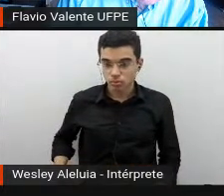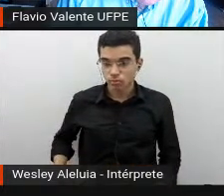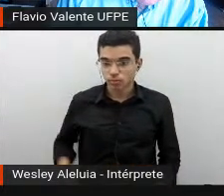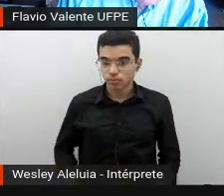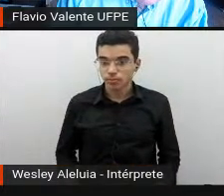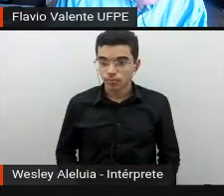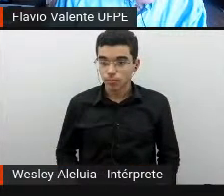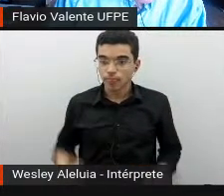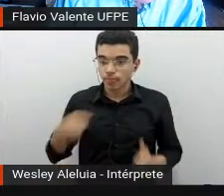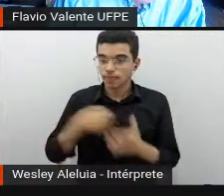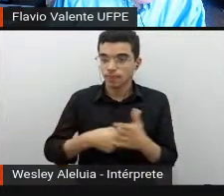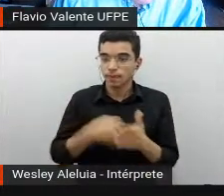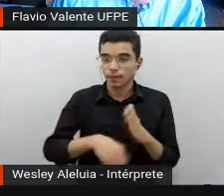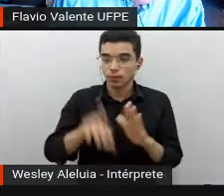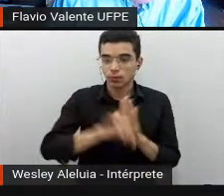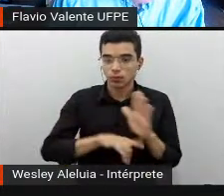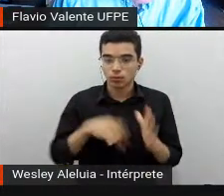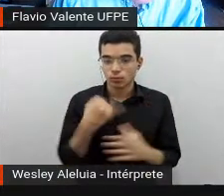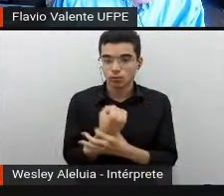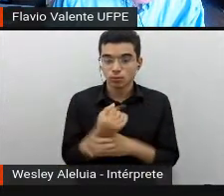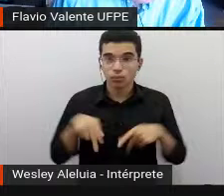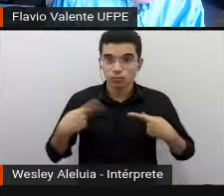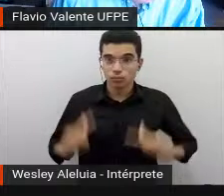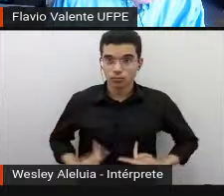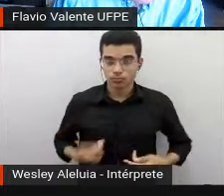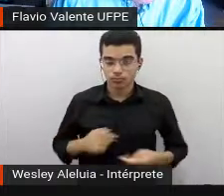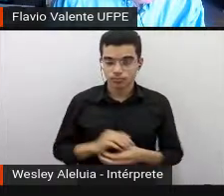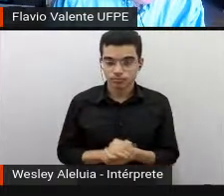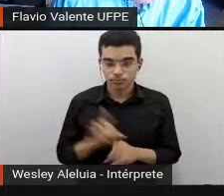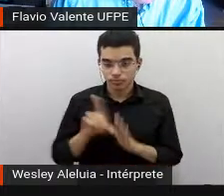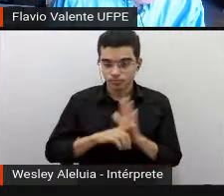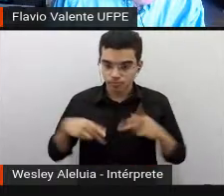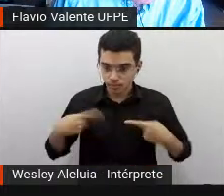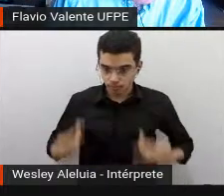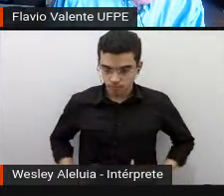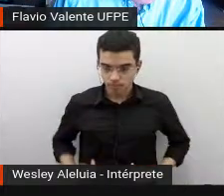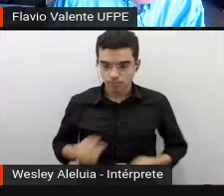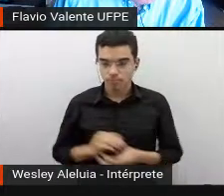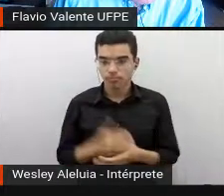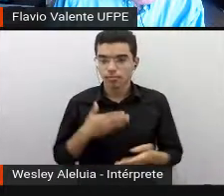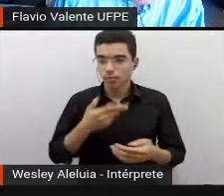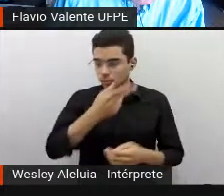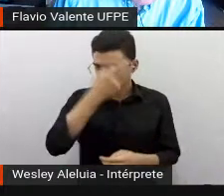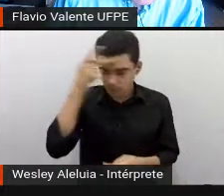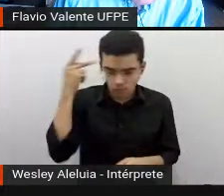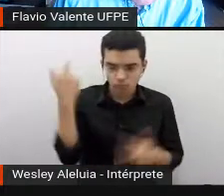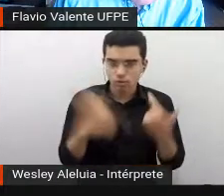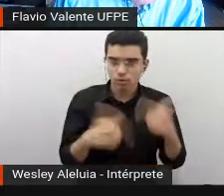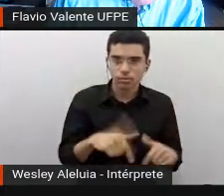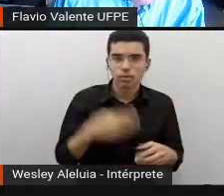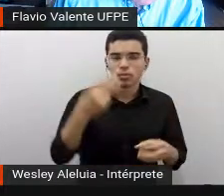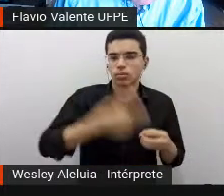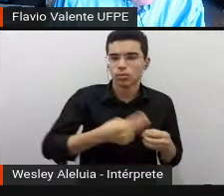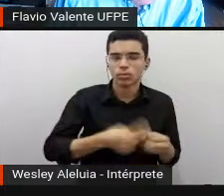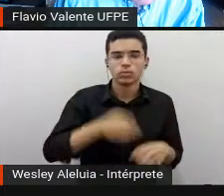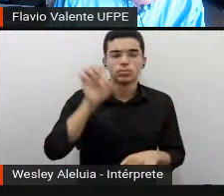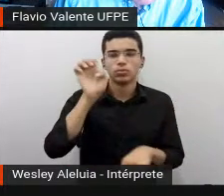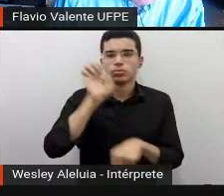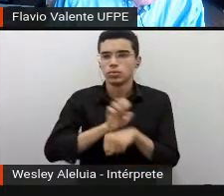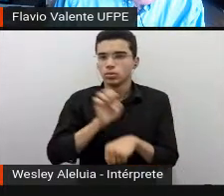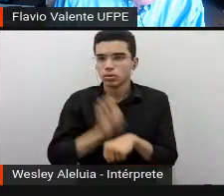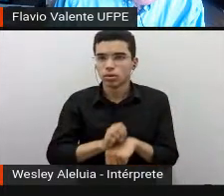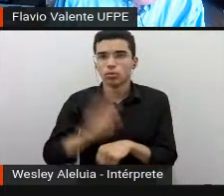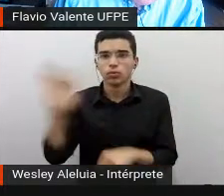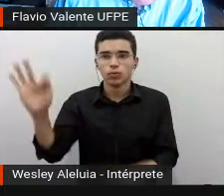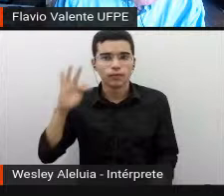humanos. As pessoas que trabalham no Estado, seja no município, seja no Estado, seja no governo federal, têm que saber qual é a obrigação